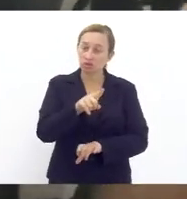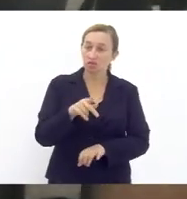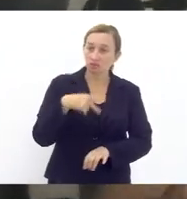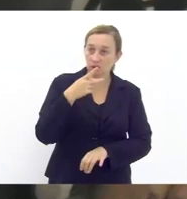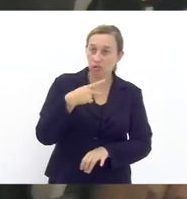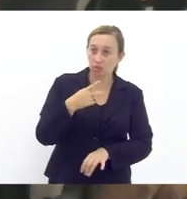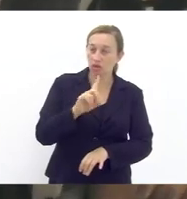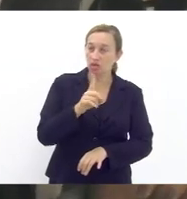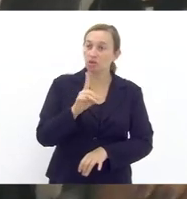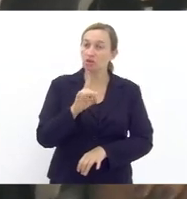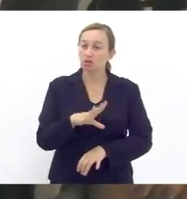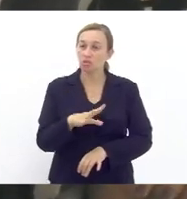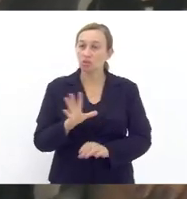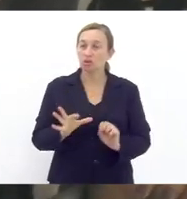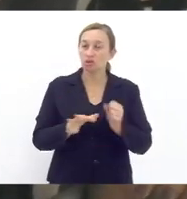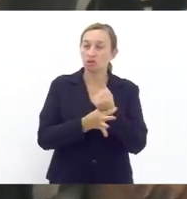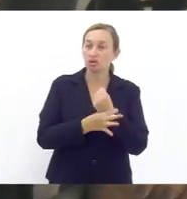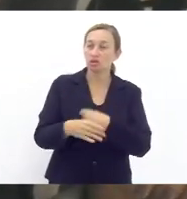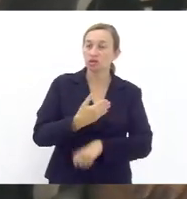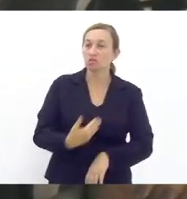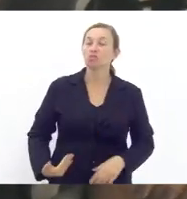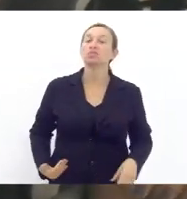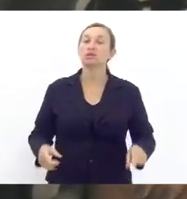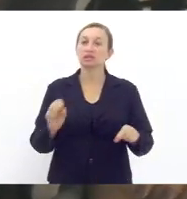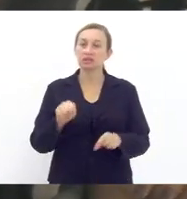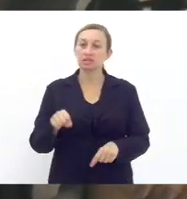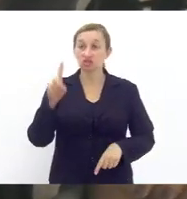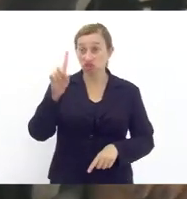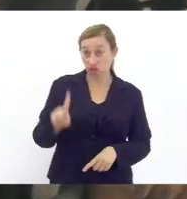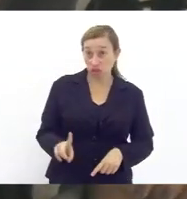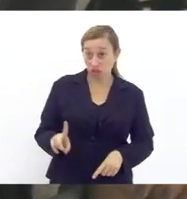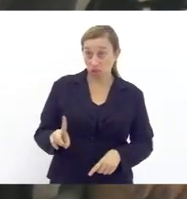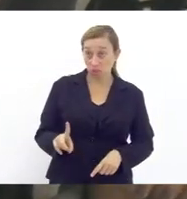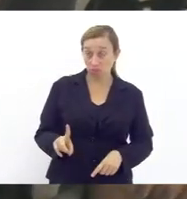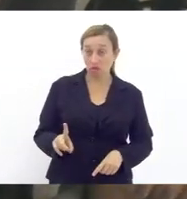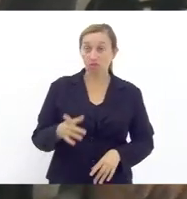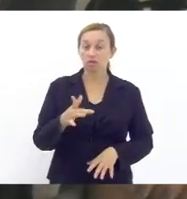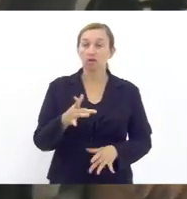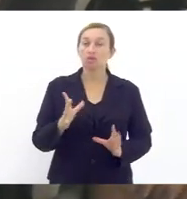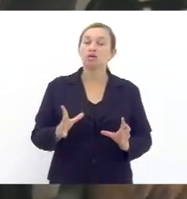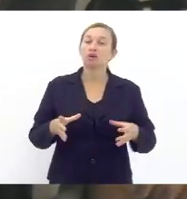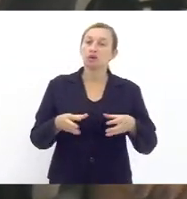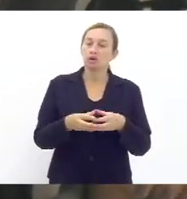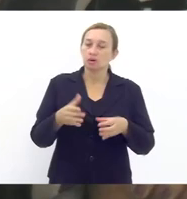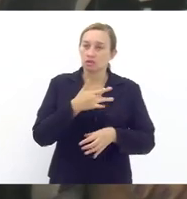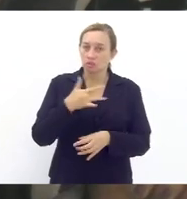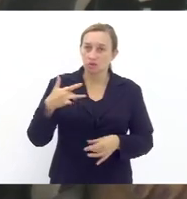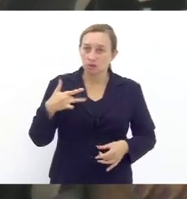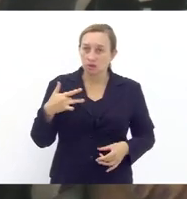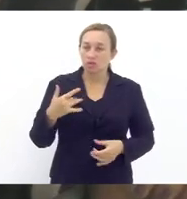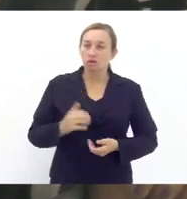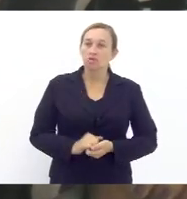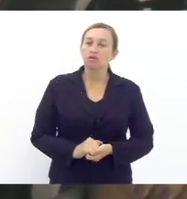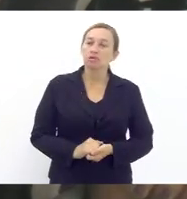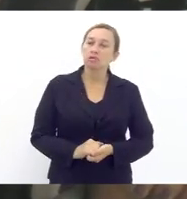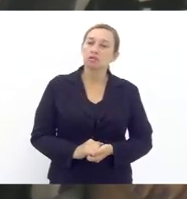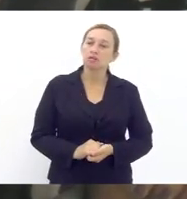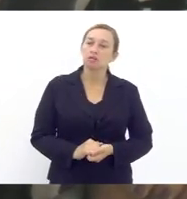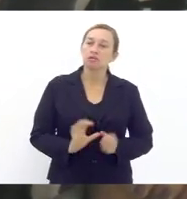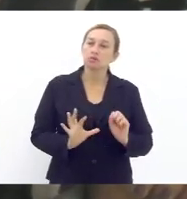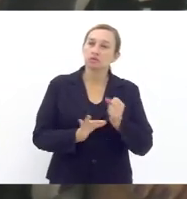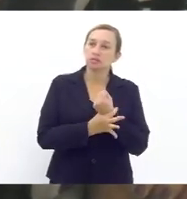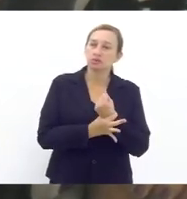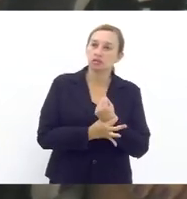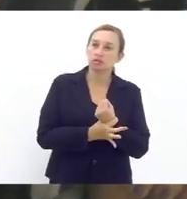E isso não é só questão de segurança pública do direito né E isso tudo é uma questão de saúde coletiva do ponto de vista nosso da saúde a segurança